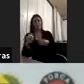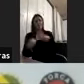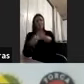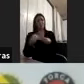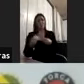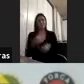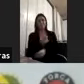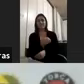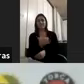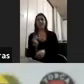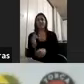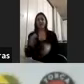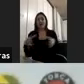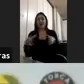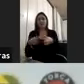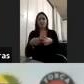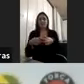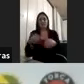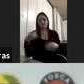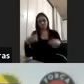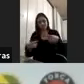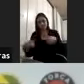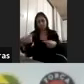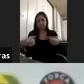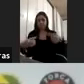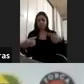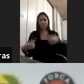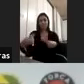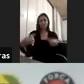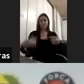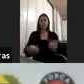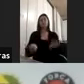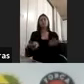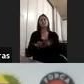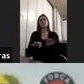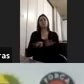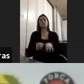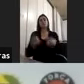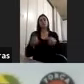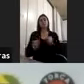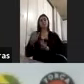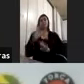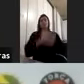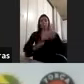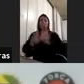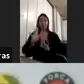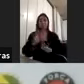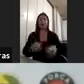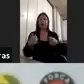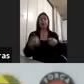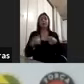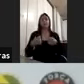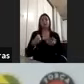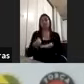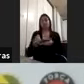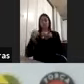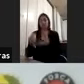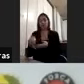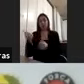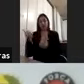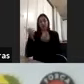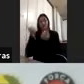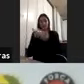mantra. Gente, temos que ir lá de manhã, cuidar da porta, cuidar das coisas e ver os meninos do sindicato. Tem que ver os meninos do